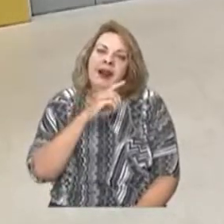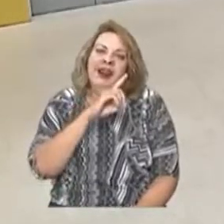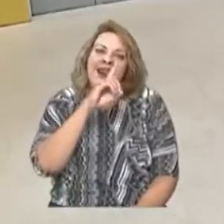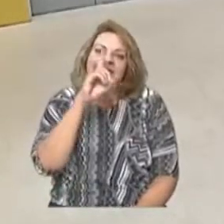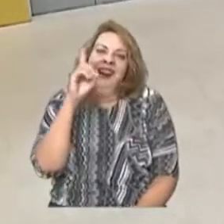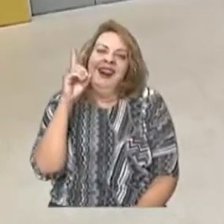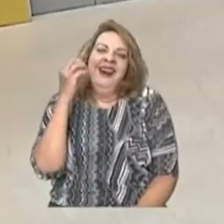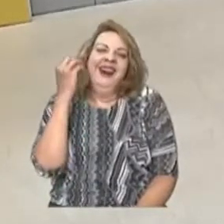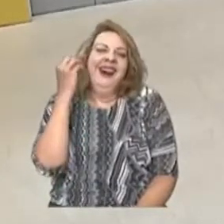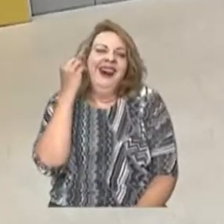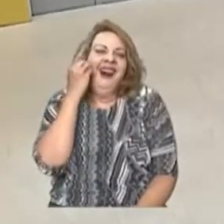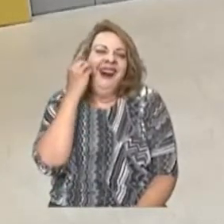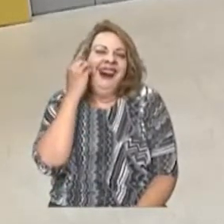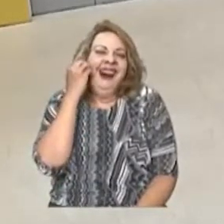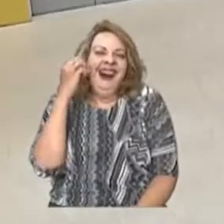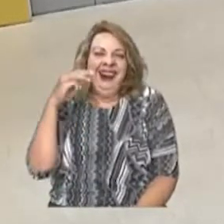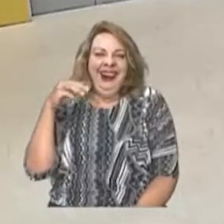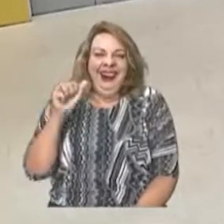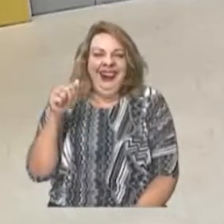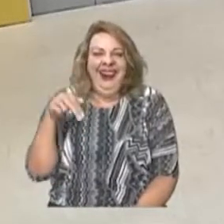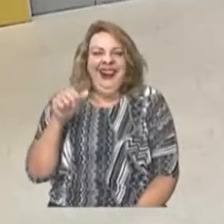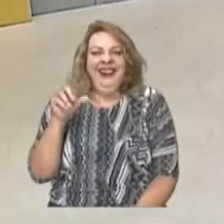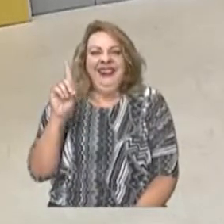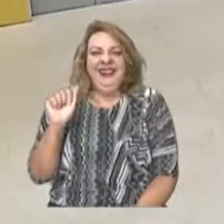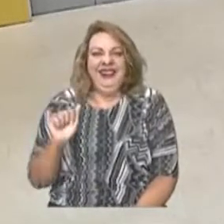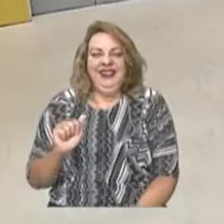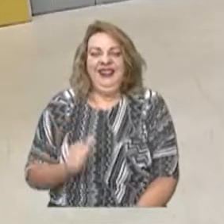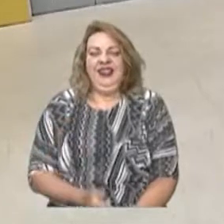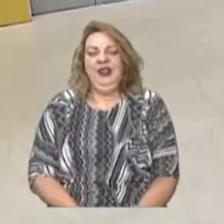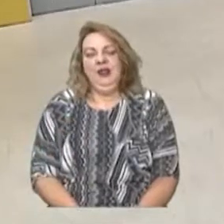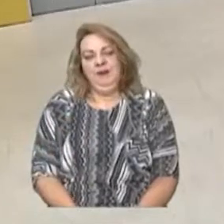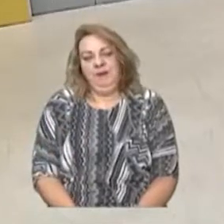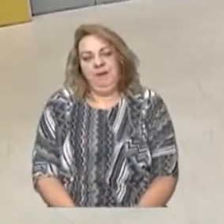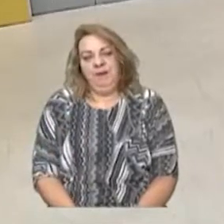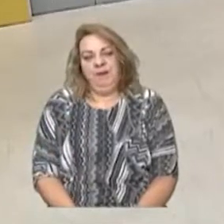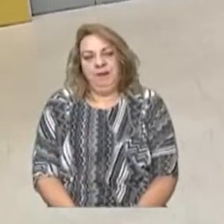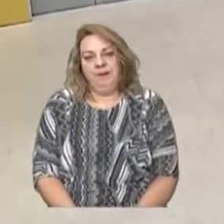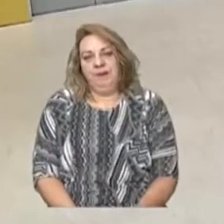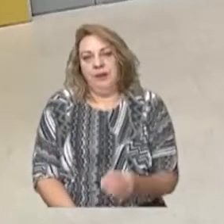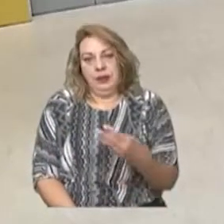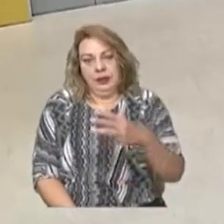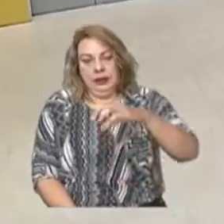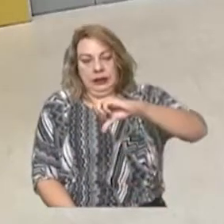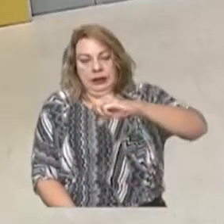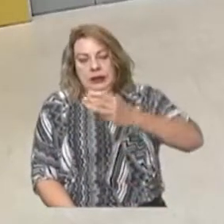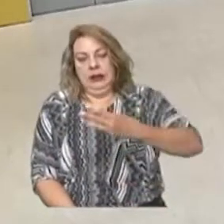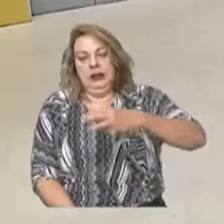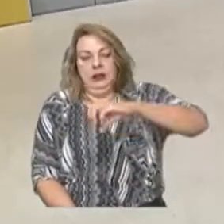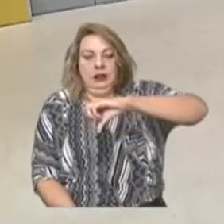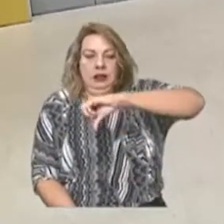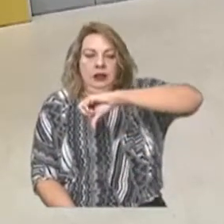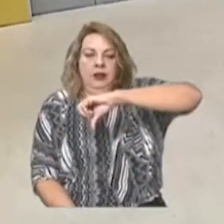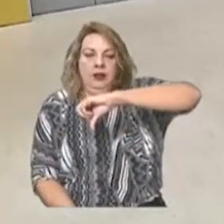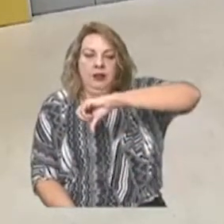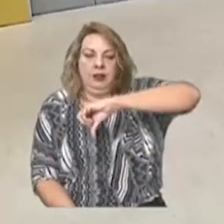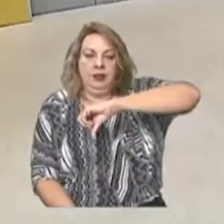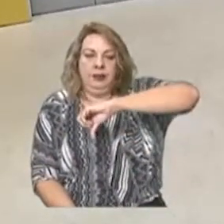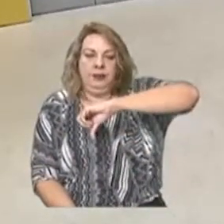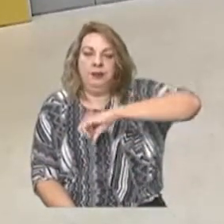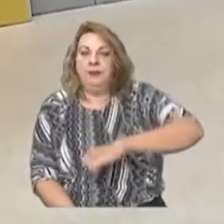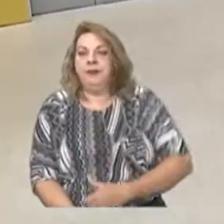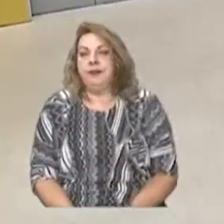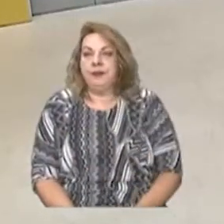que tá assistindo, Amanda Andrade, mando sim, beijo maravilhosa, 39,